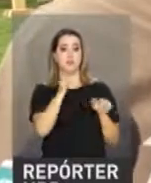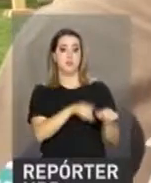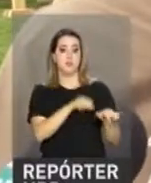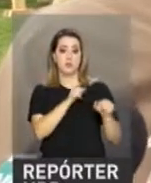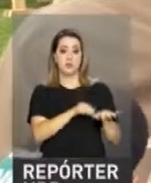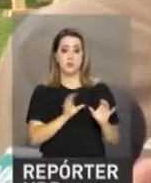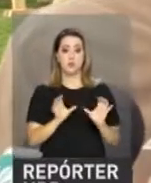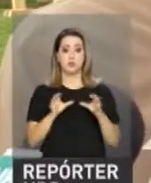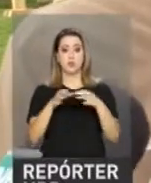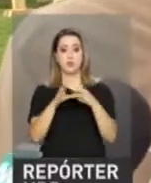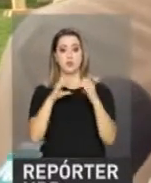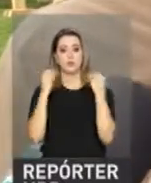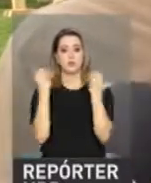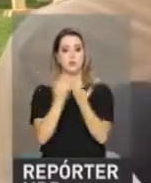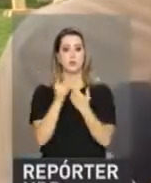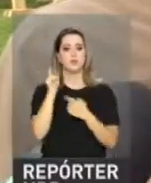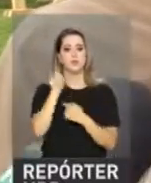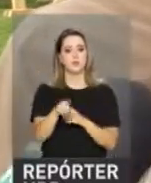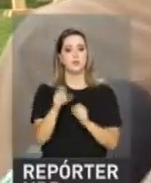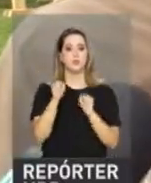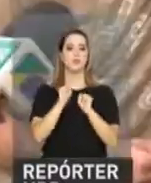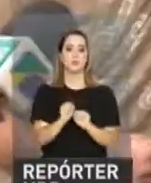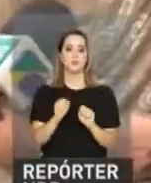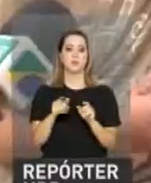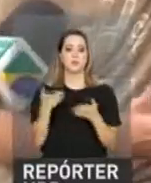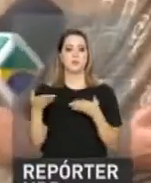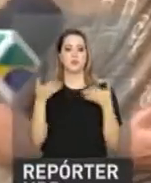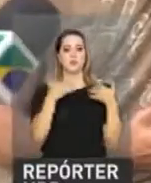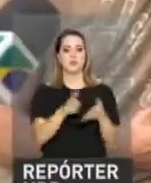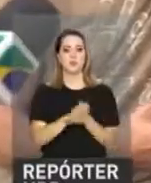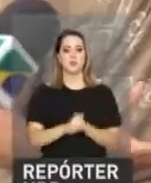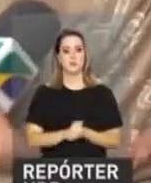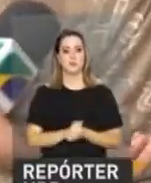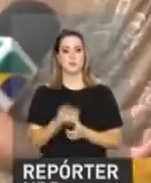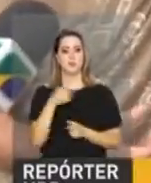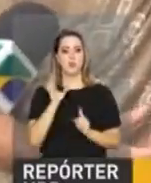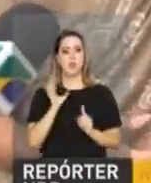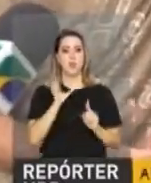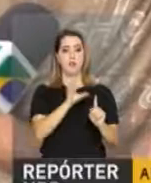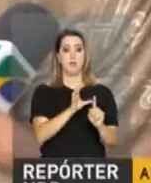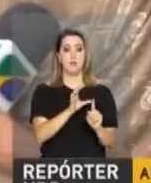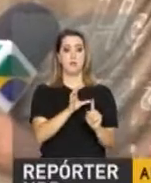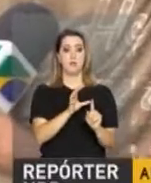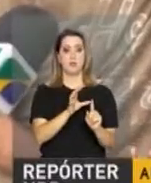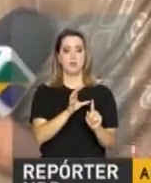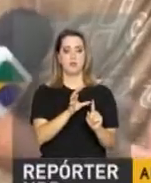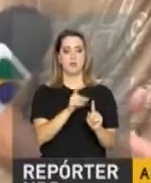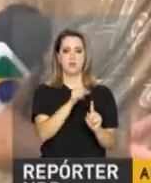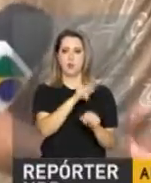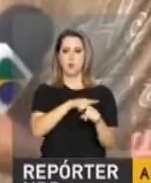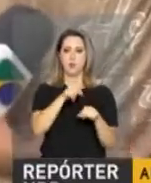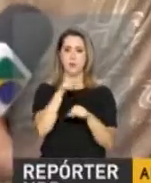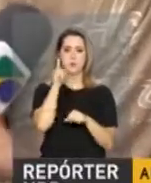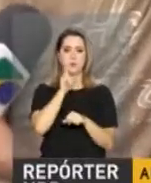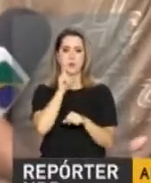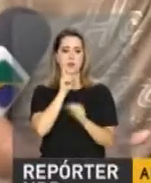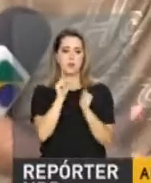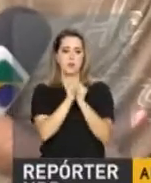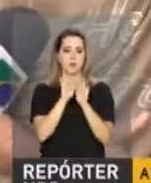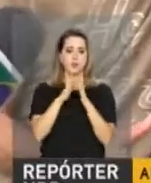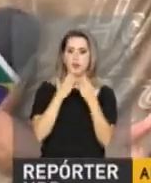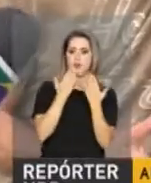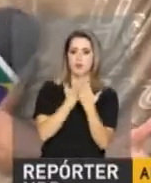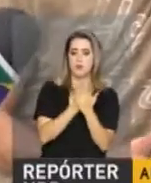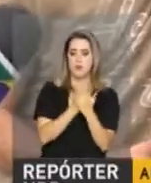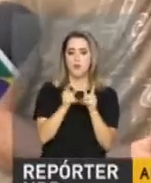da comunidade é uma das maneiras que ele encontrou. A influência que eles têm aqui do país é muito maior, na escola, com os amigos, em